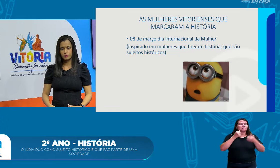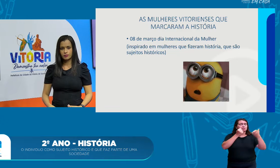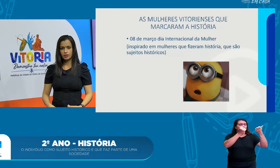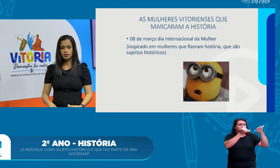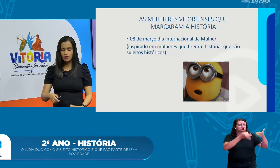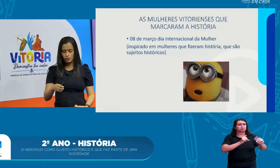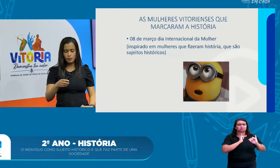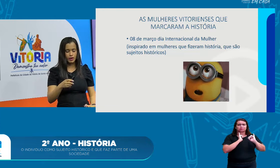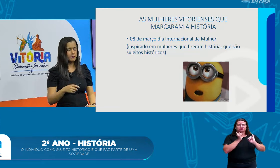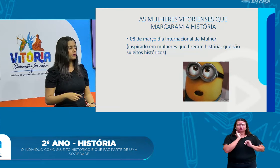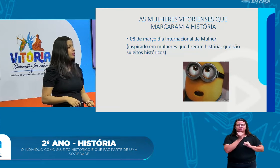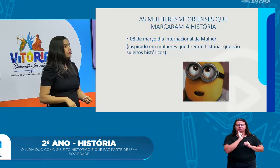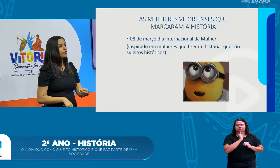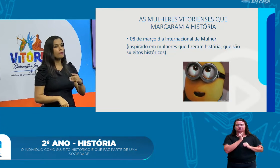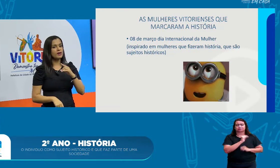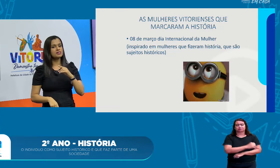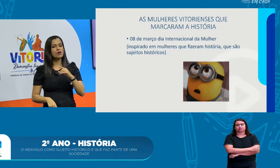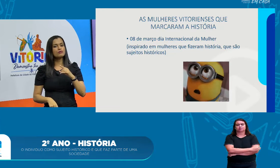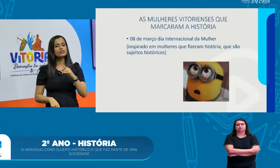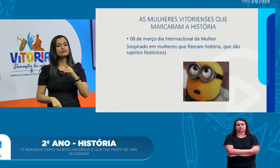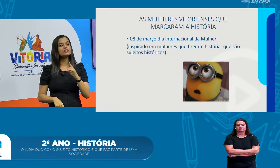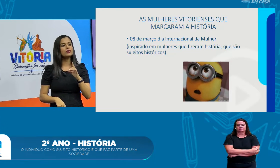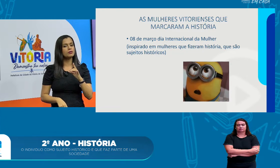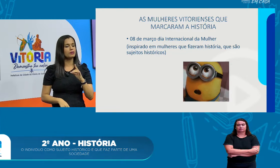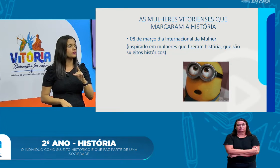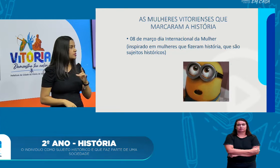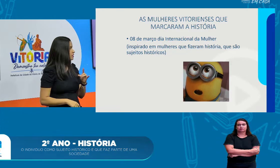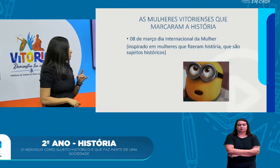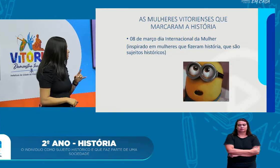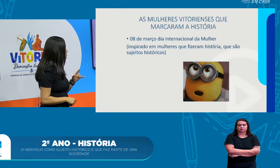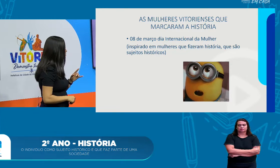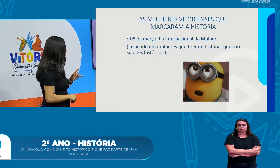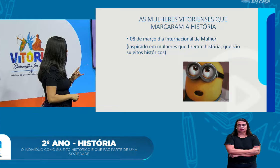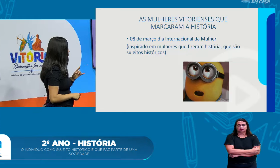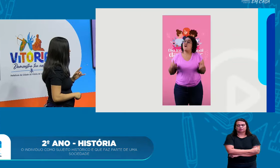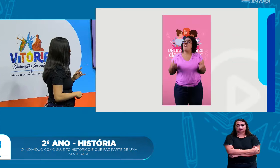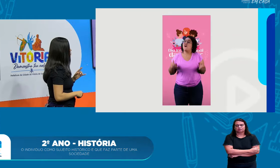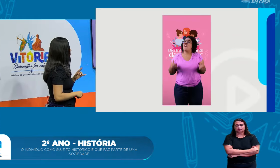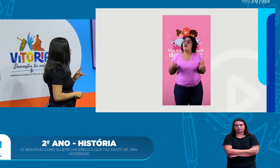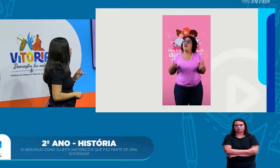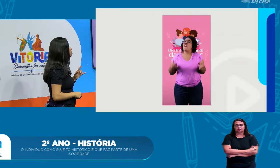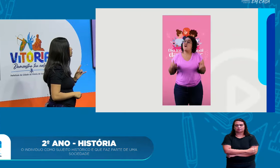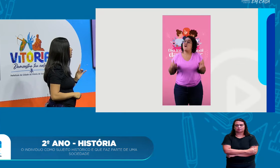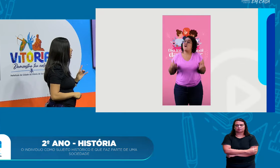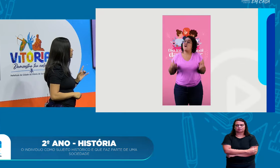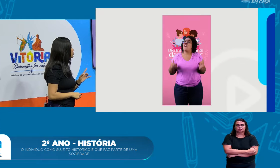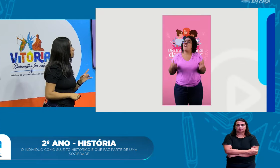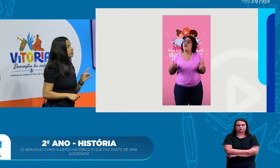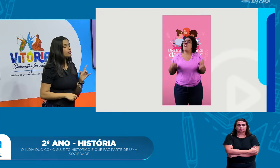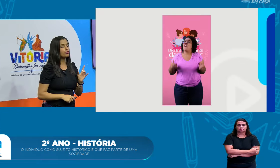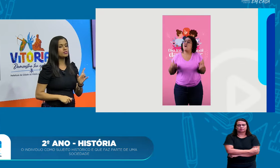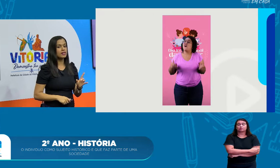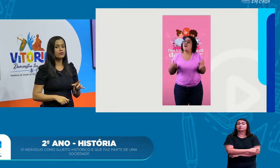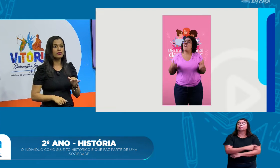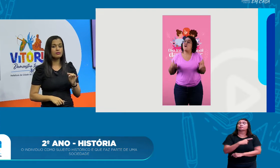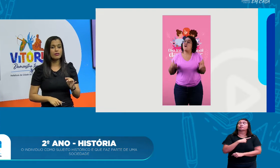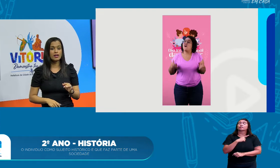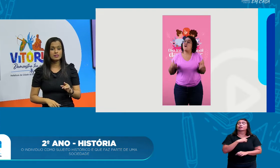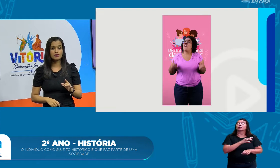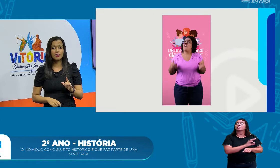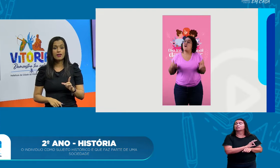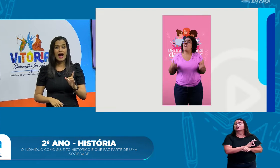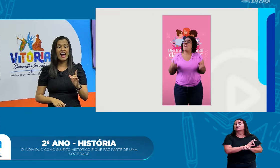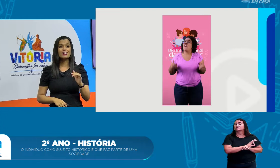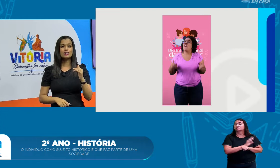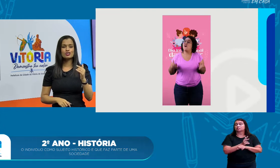certo? Então vamos lá. Vou passar um videozinho aqui para vocês, certo? Sobre algumas mulheres que fizeram e que